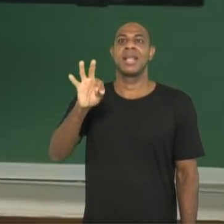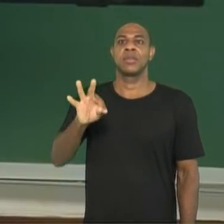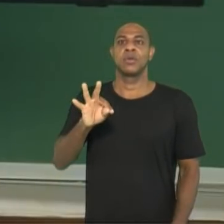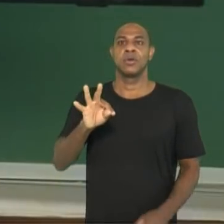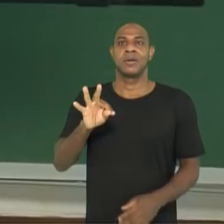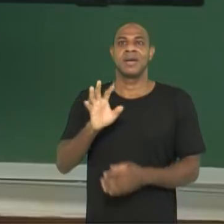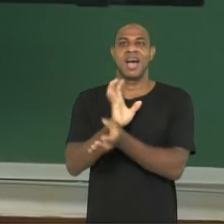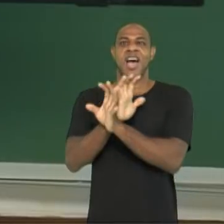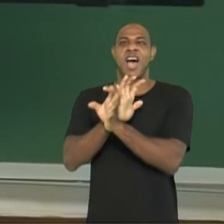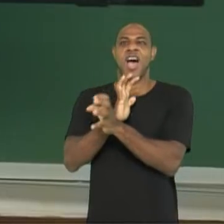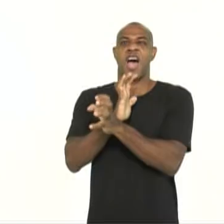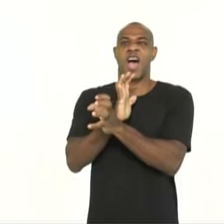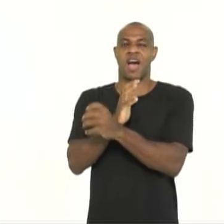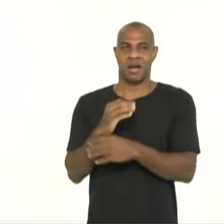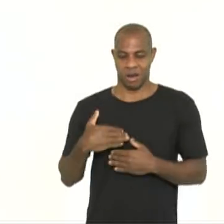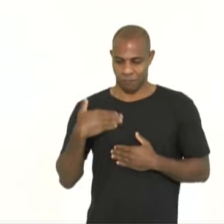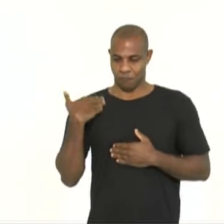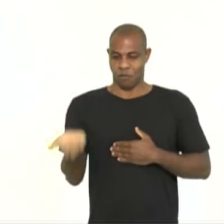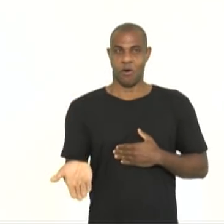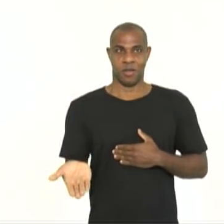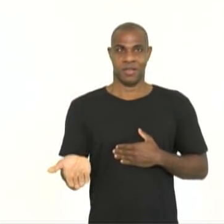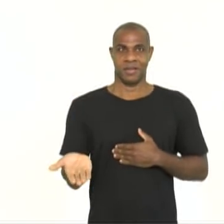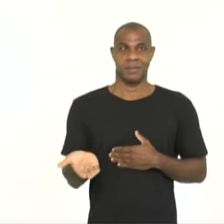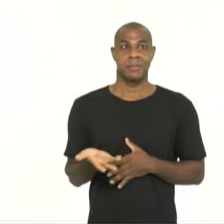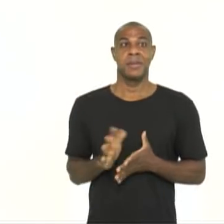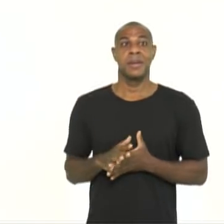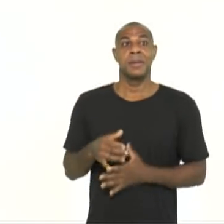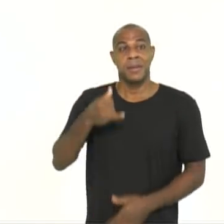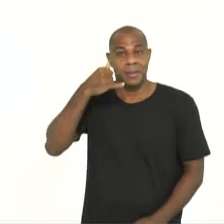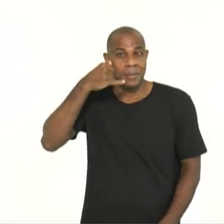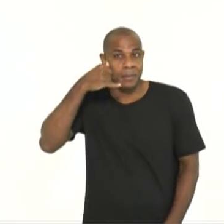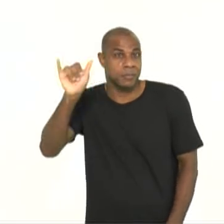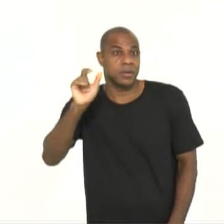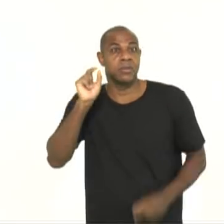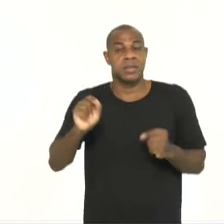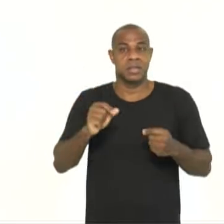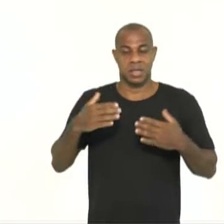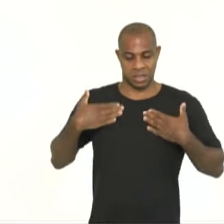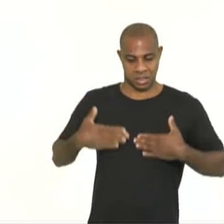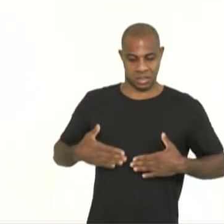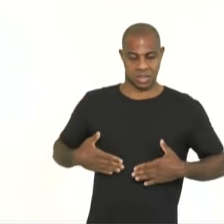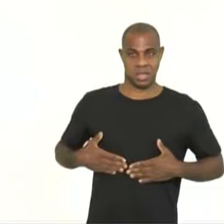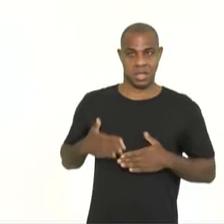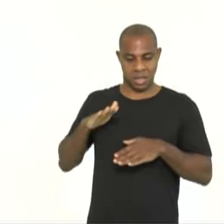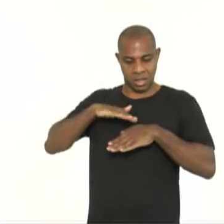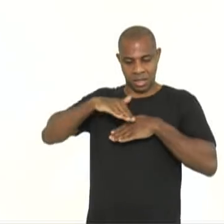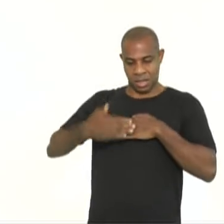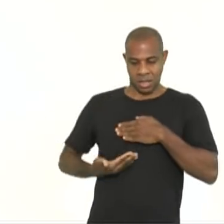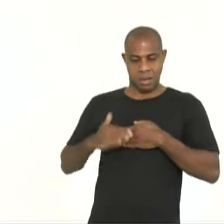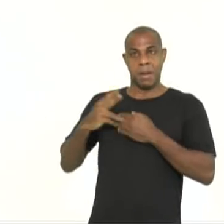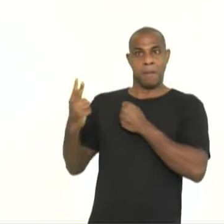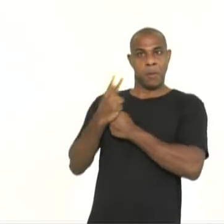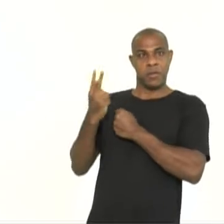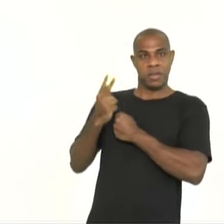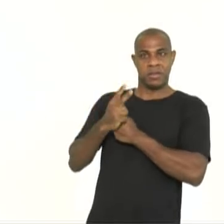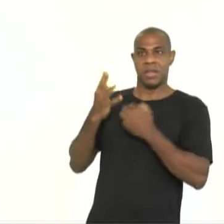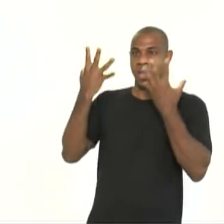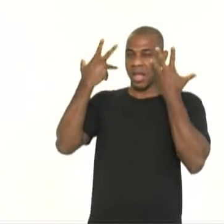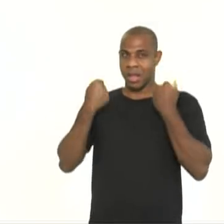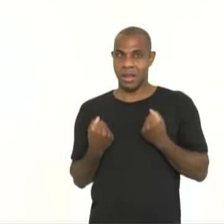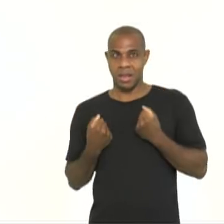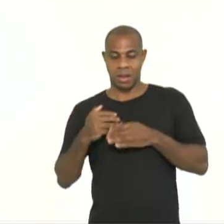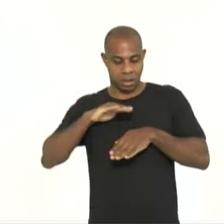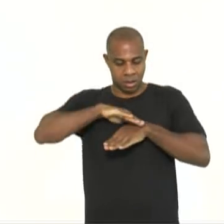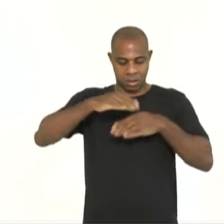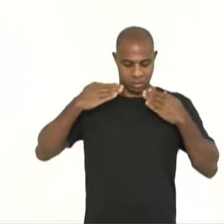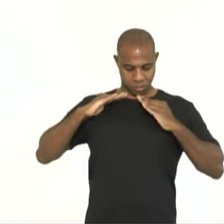esqueleto ele serve para impedir que o animal perca a água do corpo e para proteger esse animal, para revestir